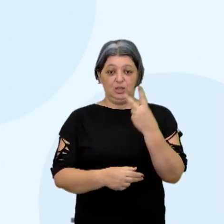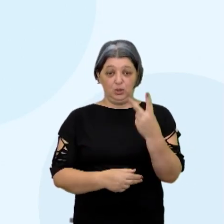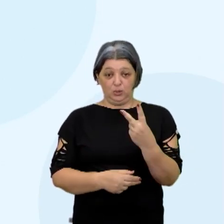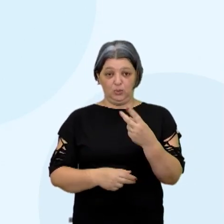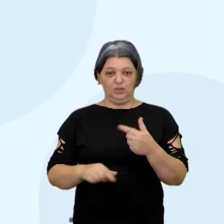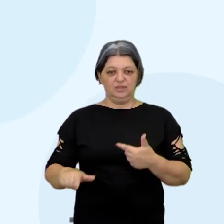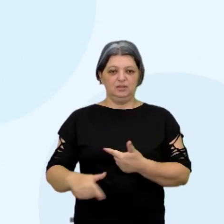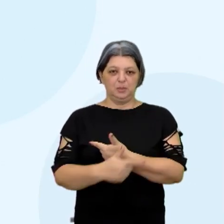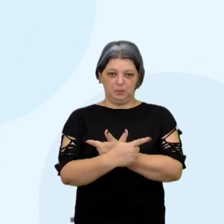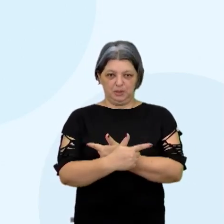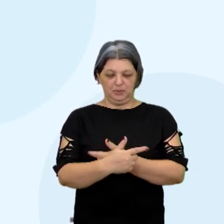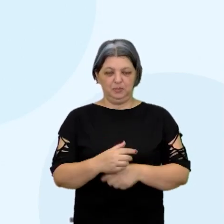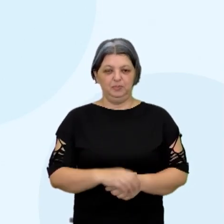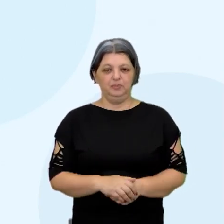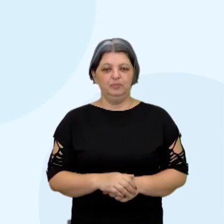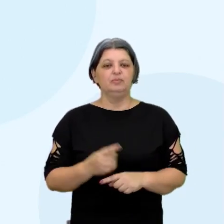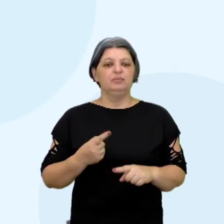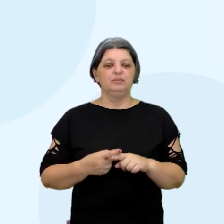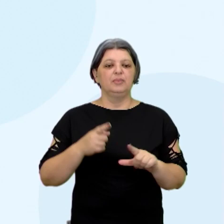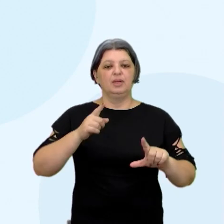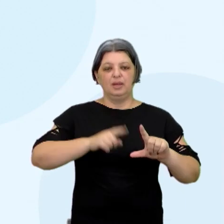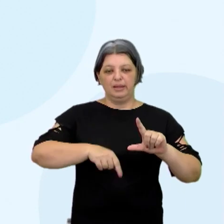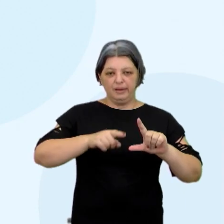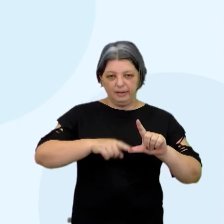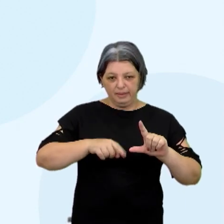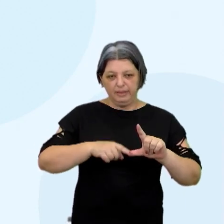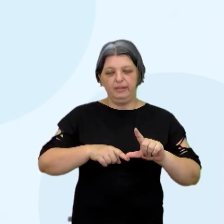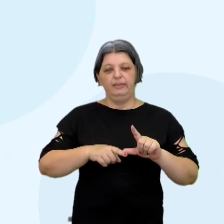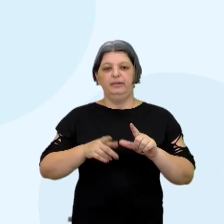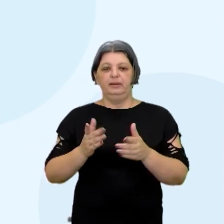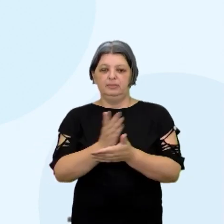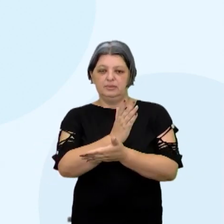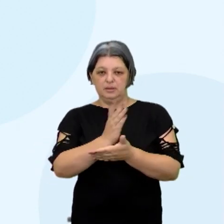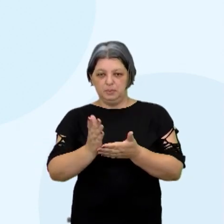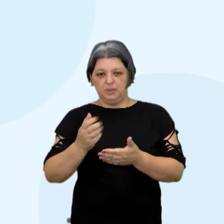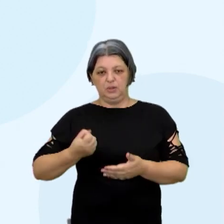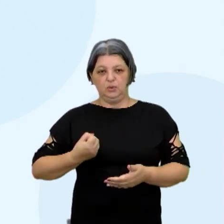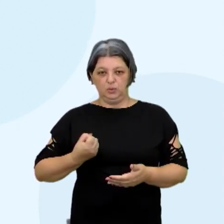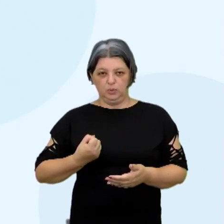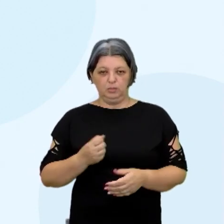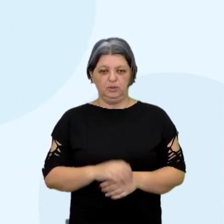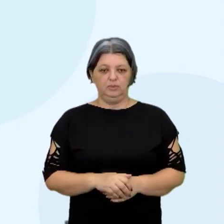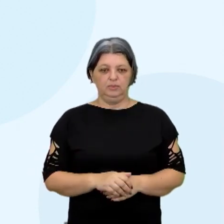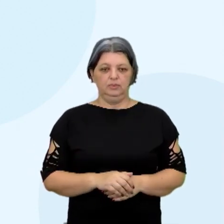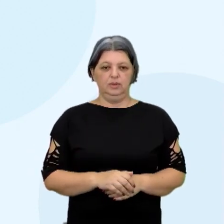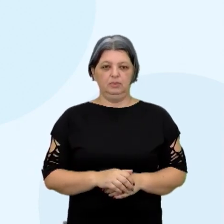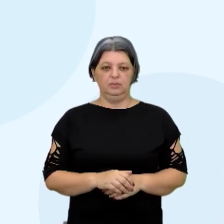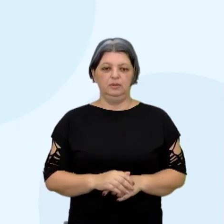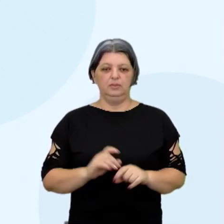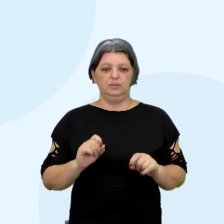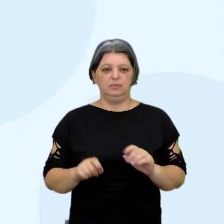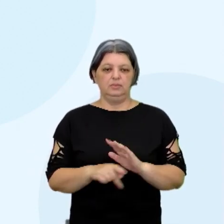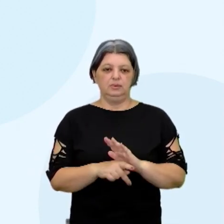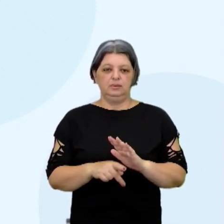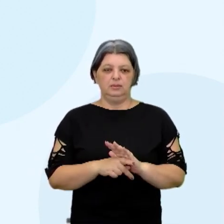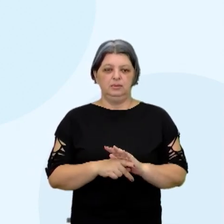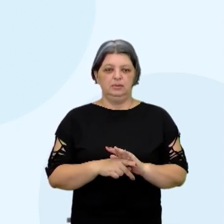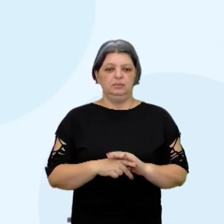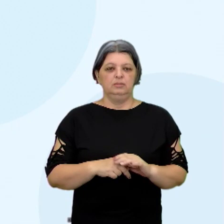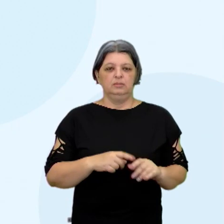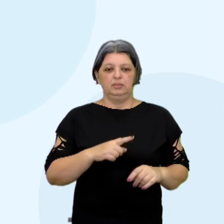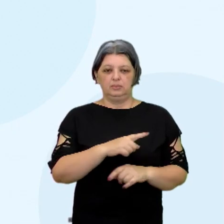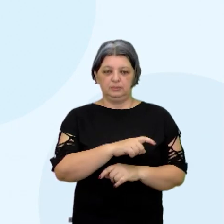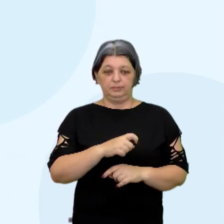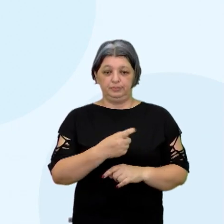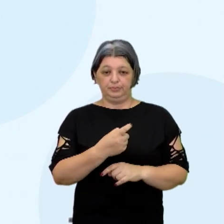1º Grau porque agora a letra um lado número para o outro né então os 5 que tá menos vai mais Portanto o primeiro x